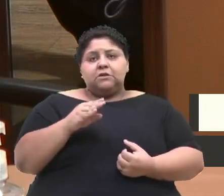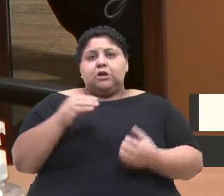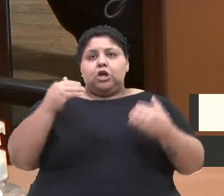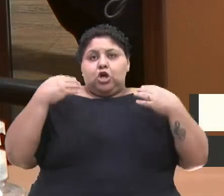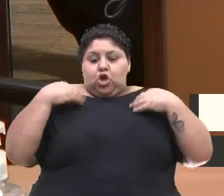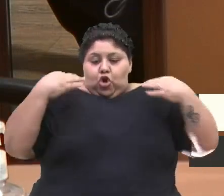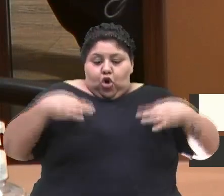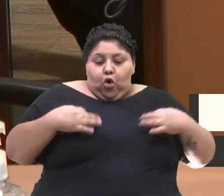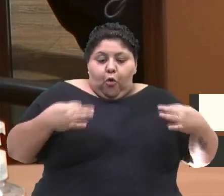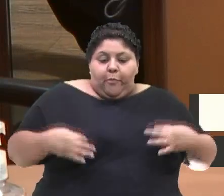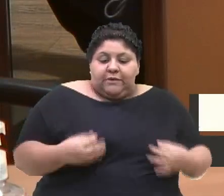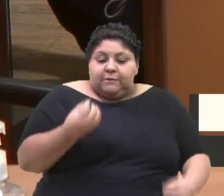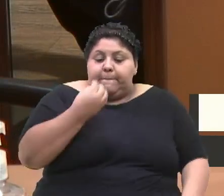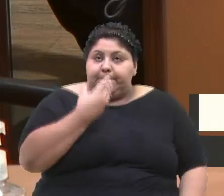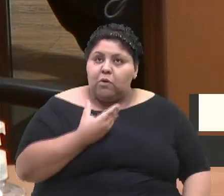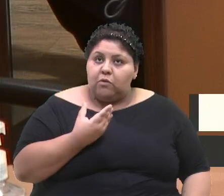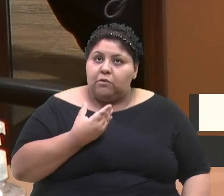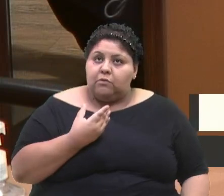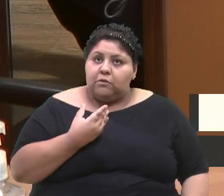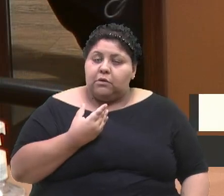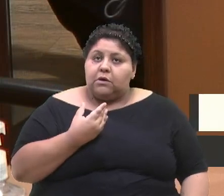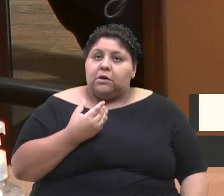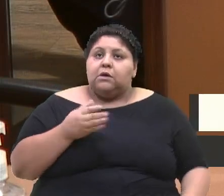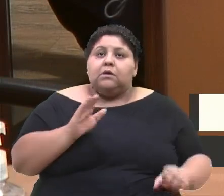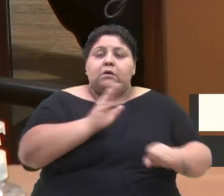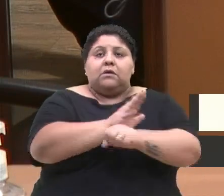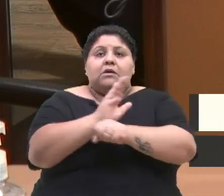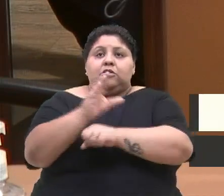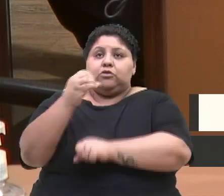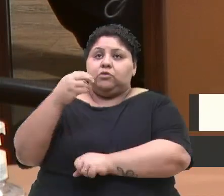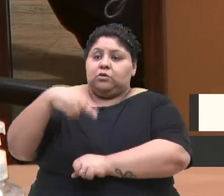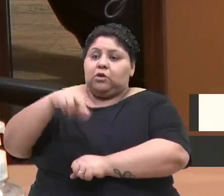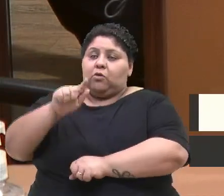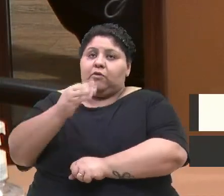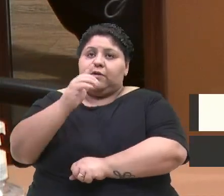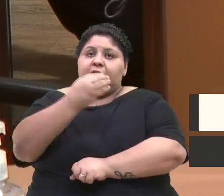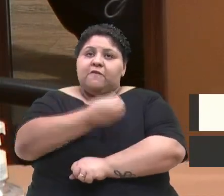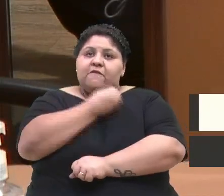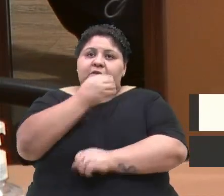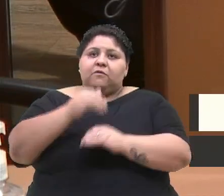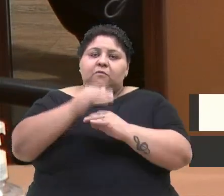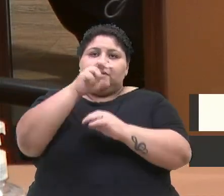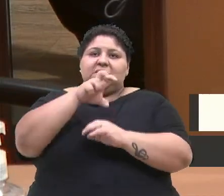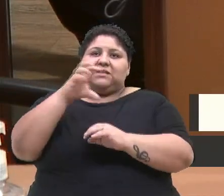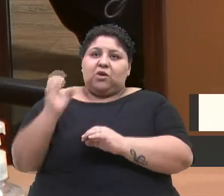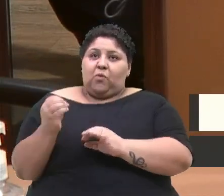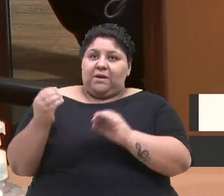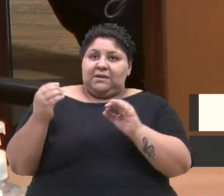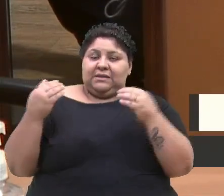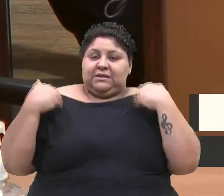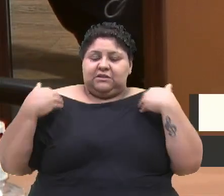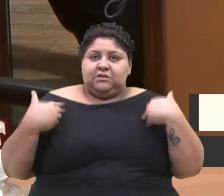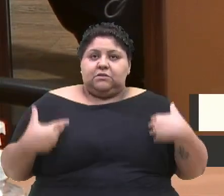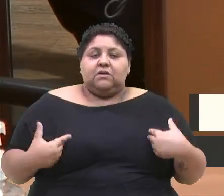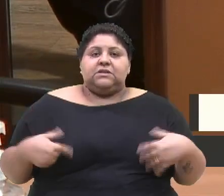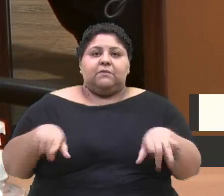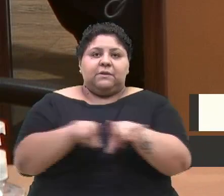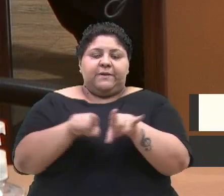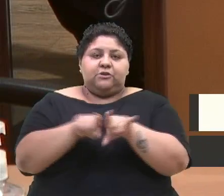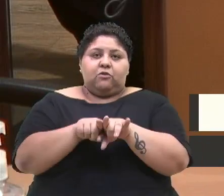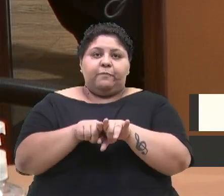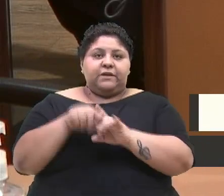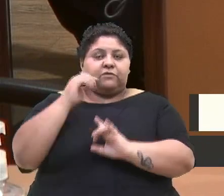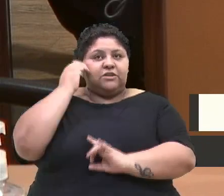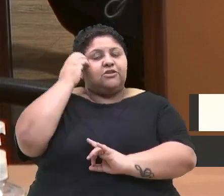estado. Recentemente, eu ajudei a ONG Vida com mais de 50 peças de roupa para o brechó, mas volto a dizer, Nota